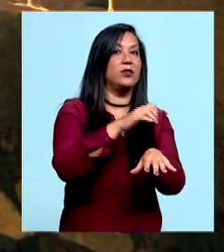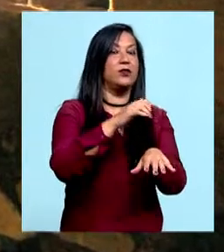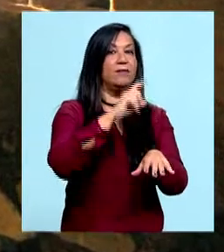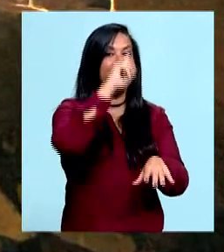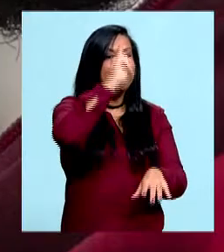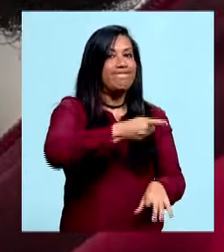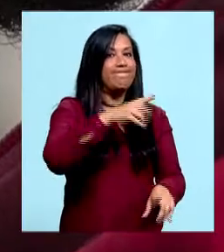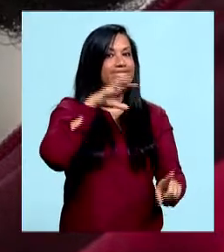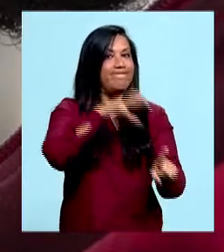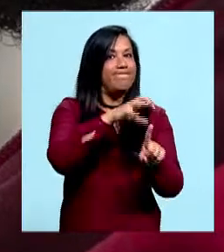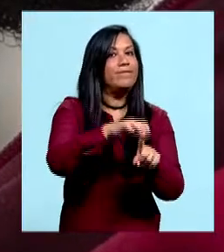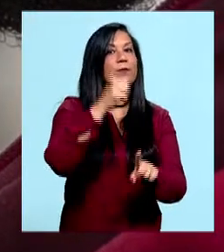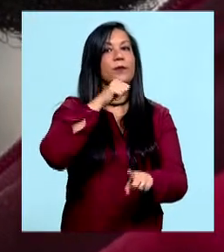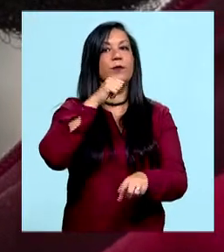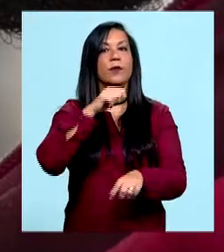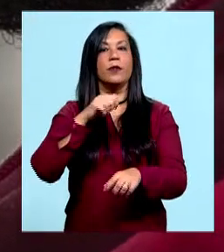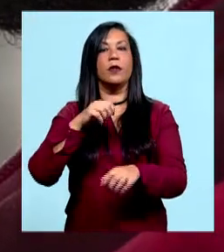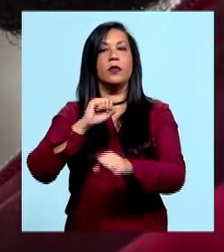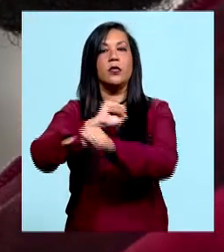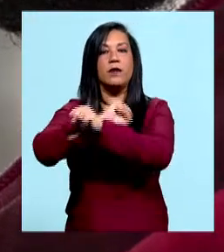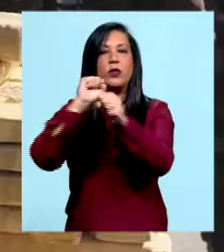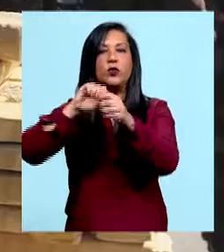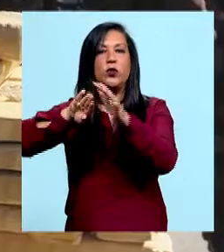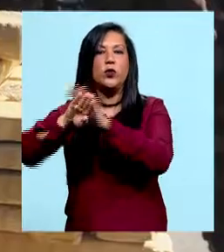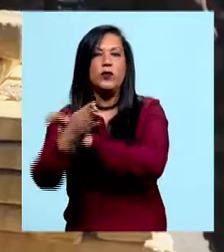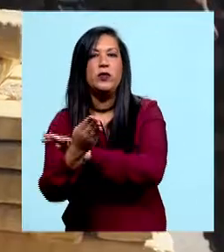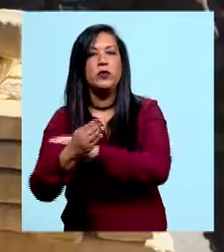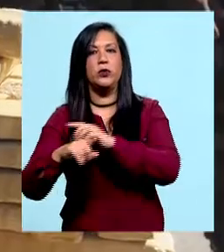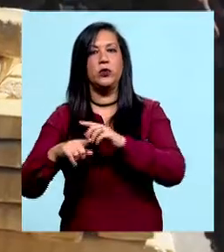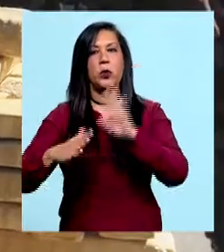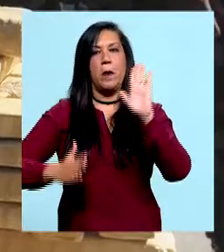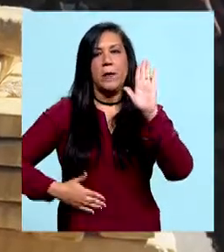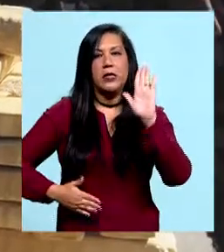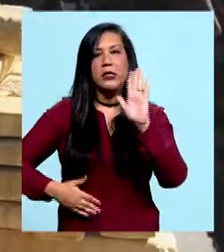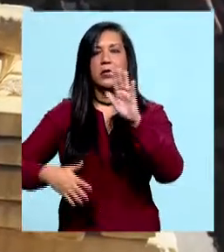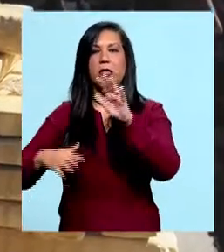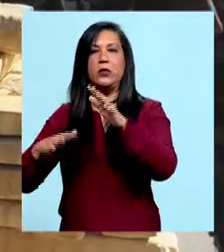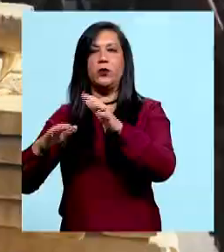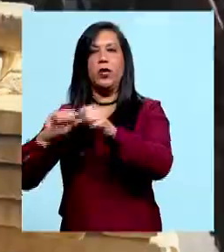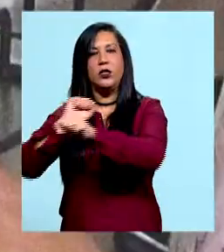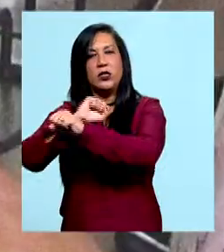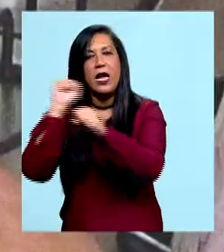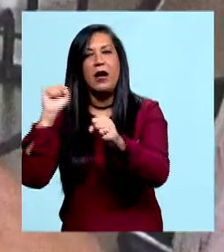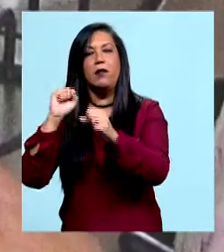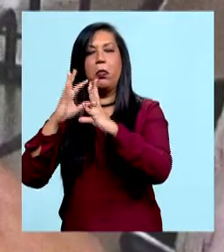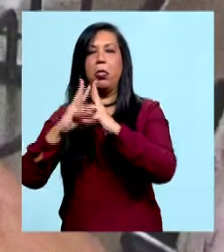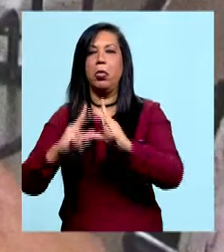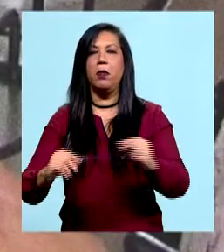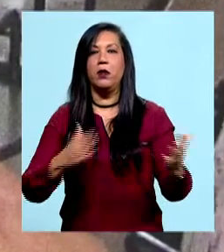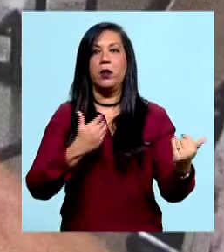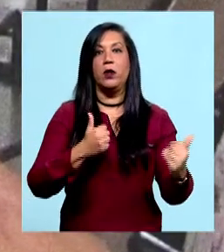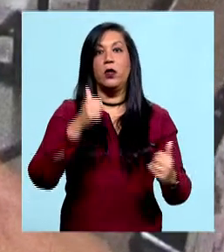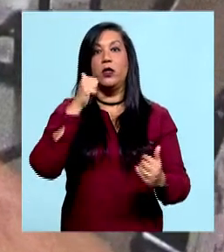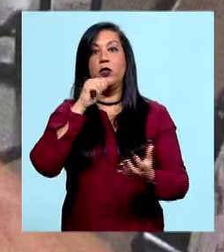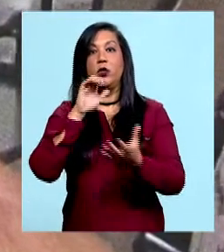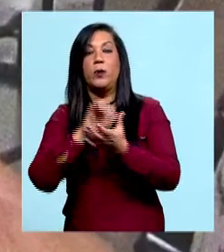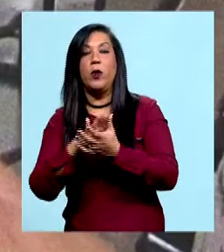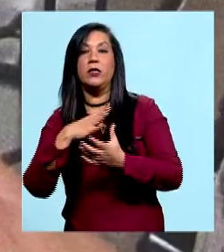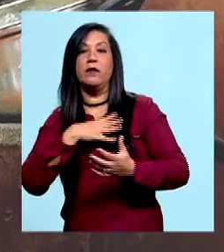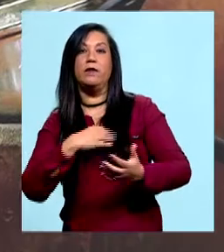mulheres. Escravatura do vício, do crime organizado, dizimando jovens. Esposas e